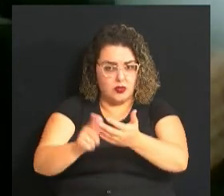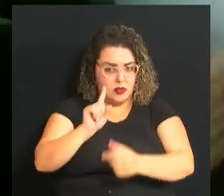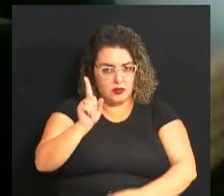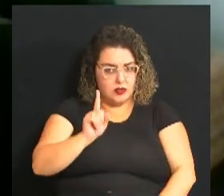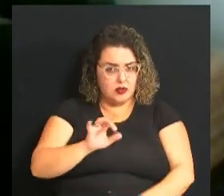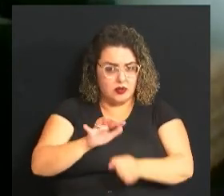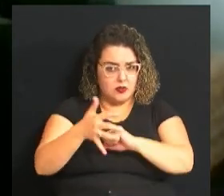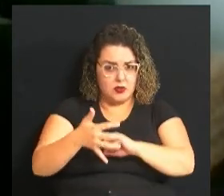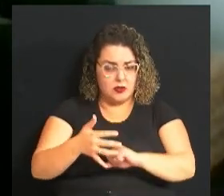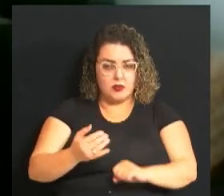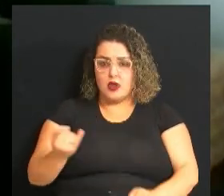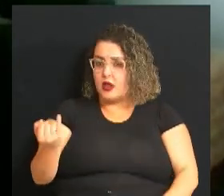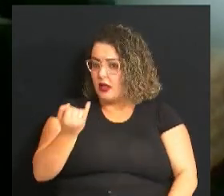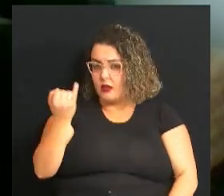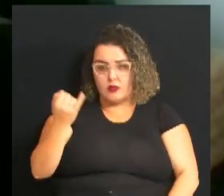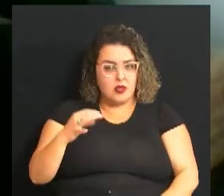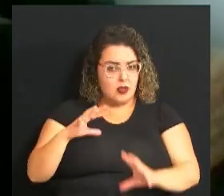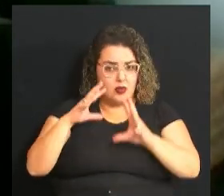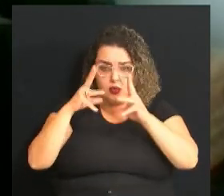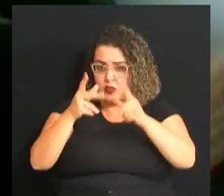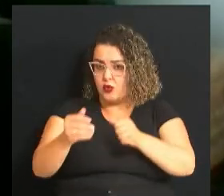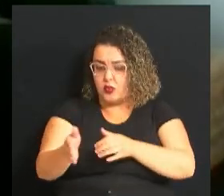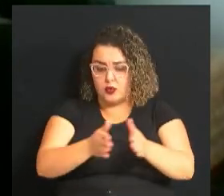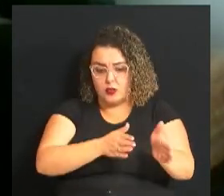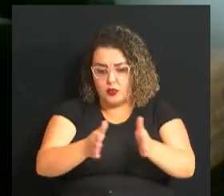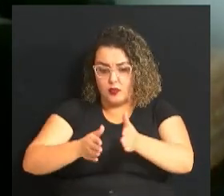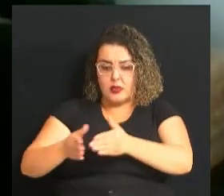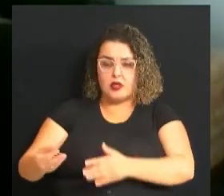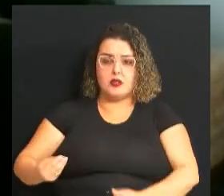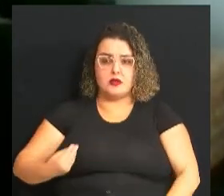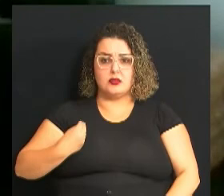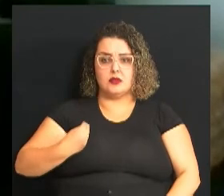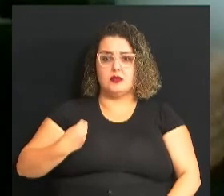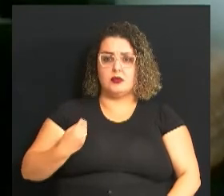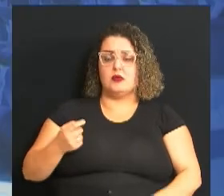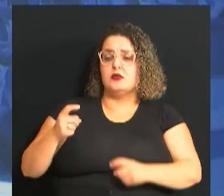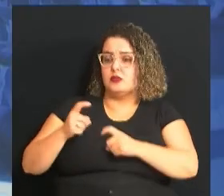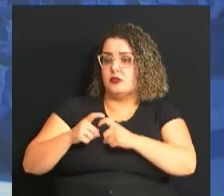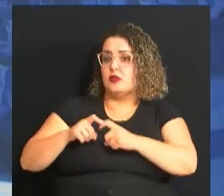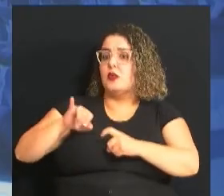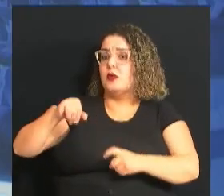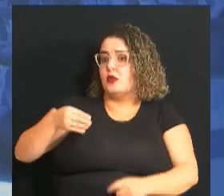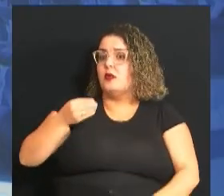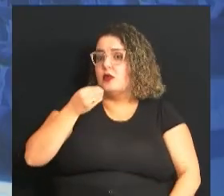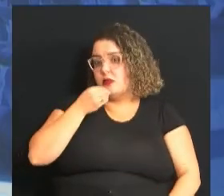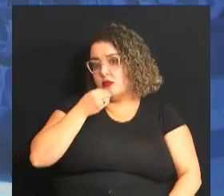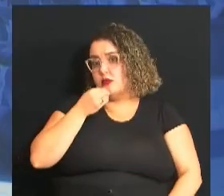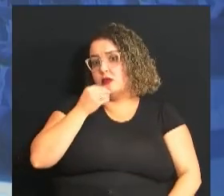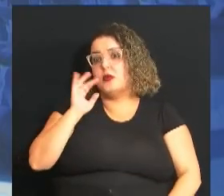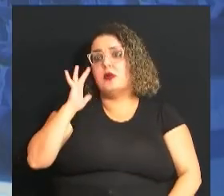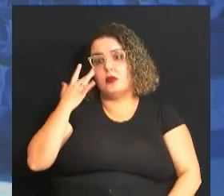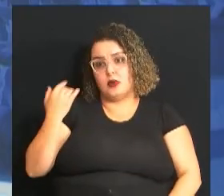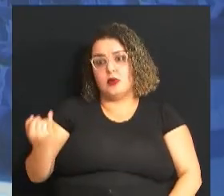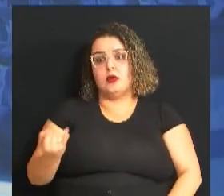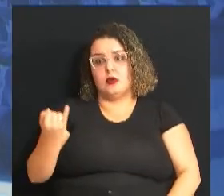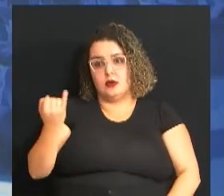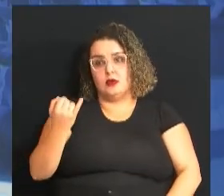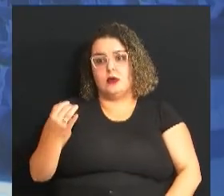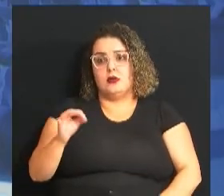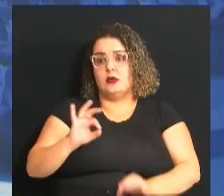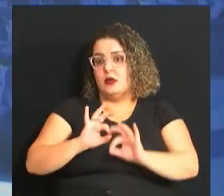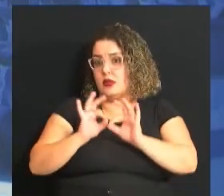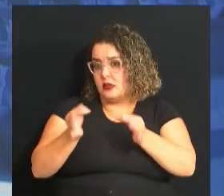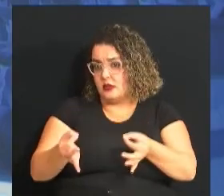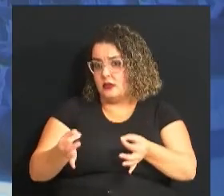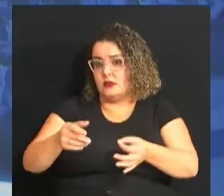é fundamental em todos os momentos da nossa vida. Doutor, eu vou pegar esse gancho, acho que vale a gente falar dessa simples atitude que é de lavar